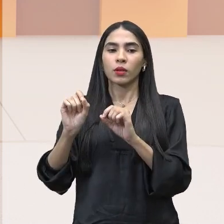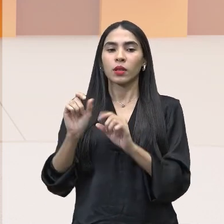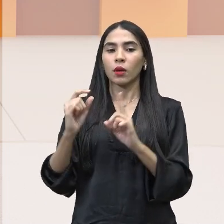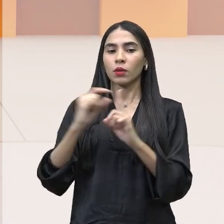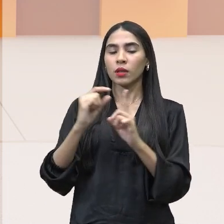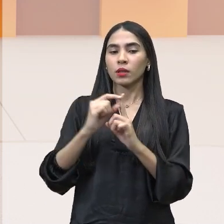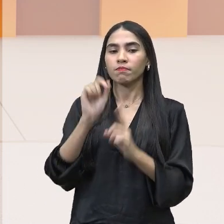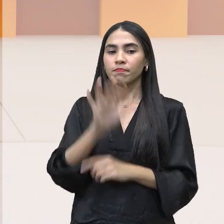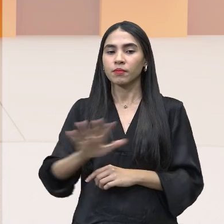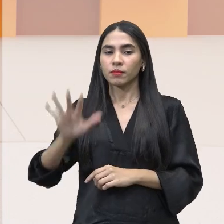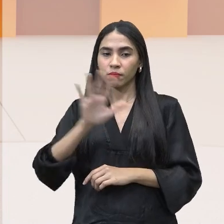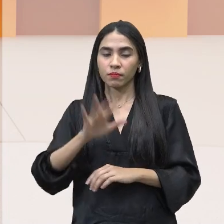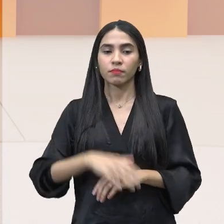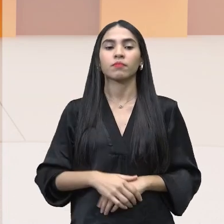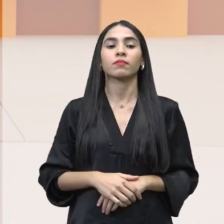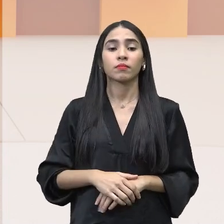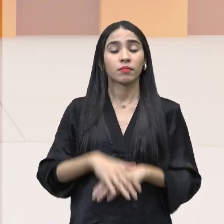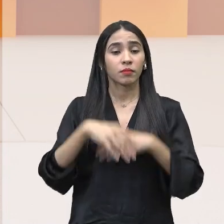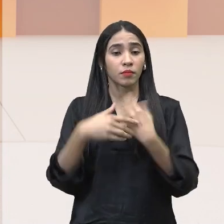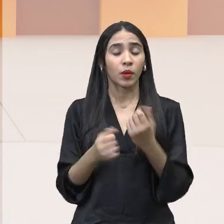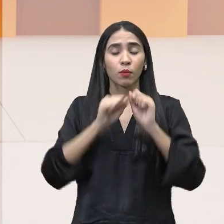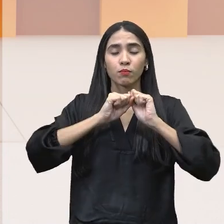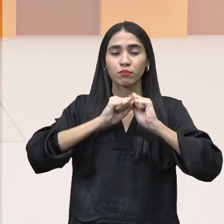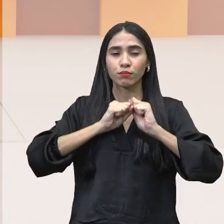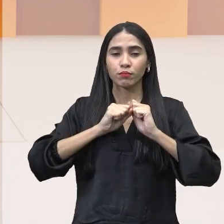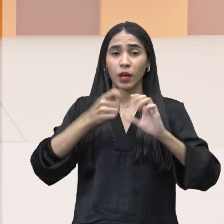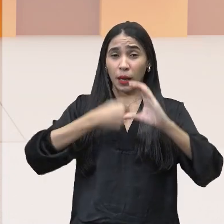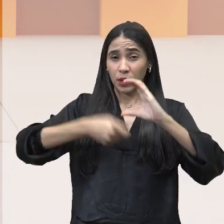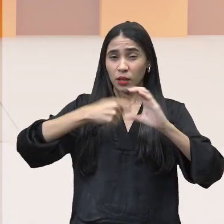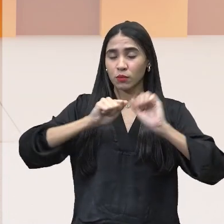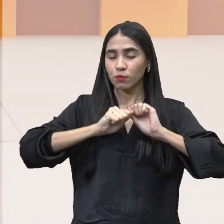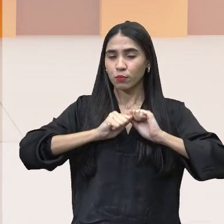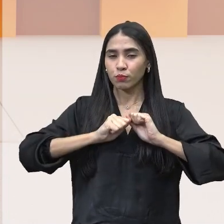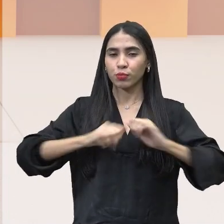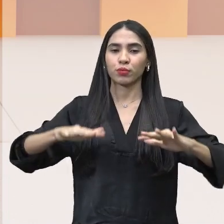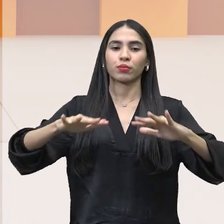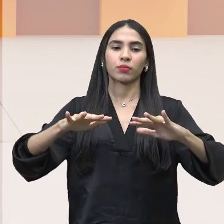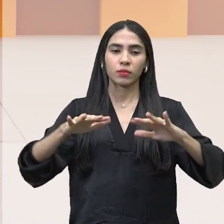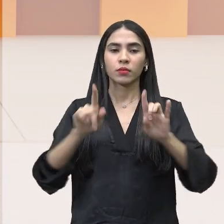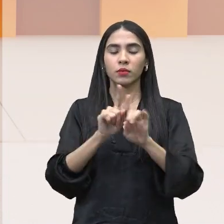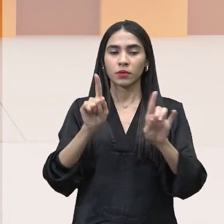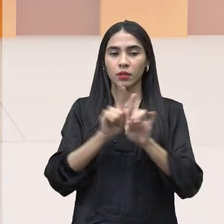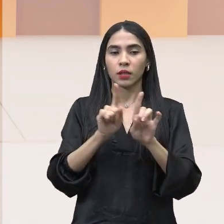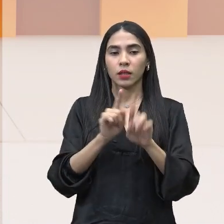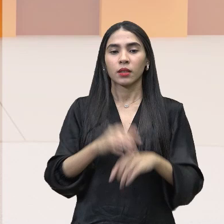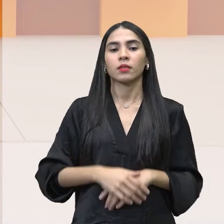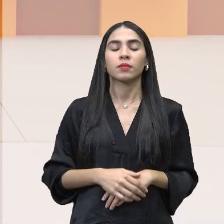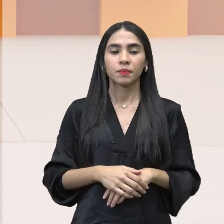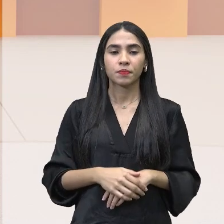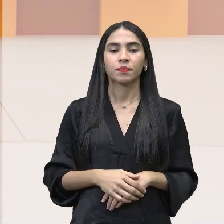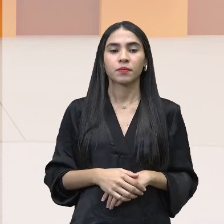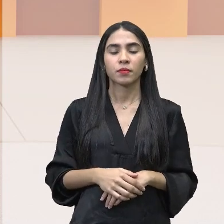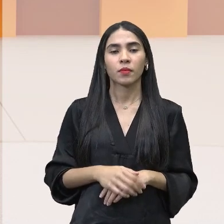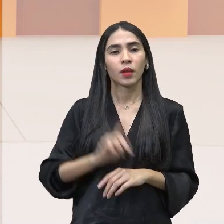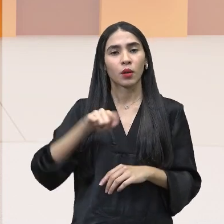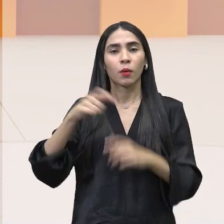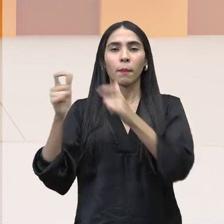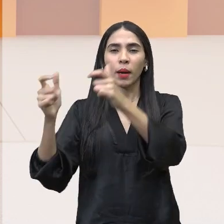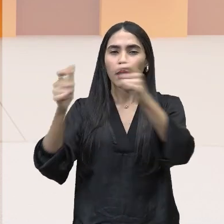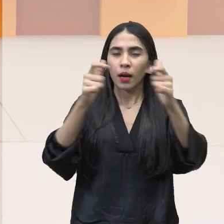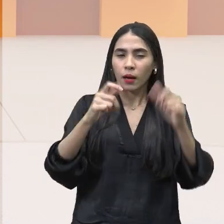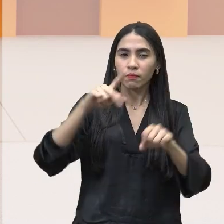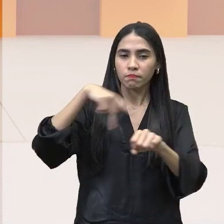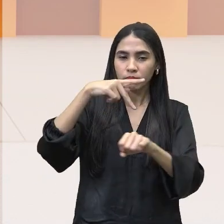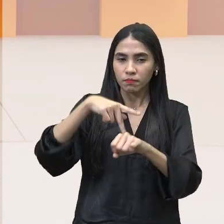termo nacional. Então, a gente vai expandir, né, o capitalismo vai expandir as suas forças a isso chegar em outros locais do